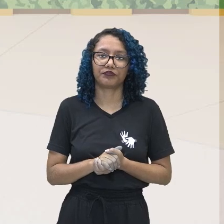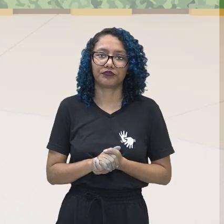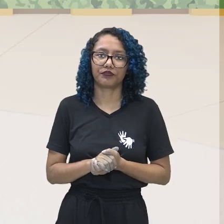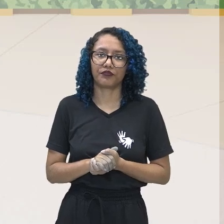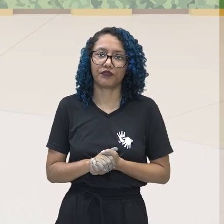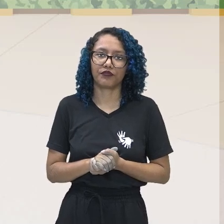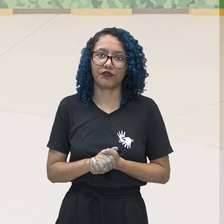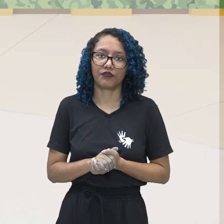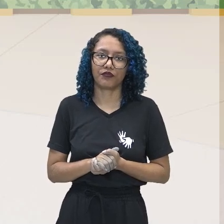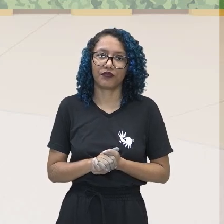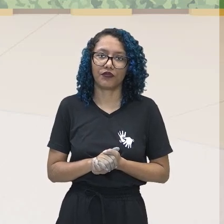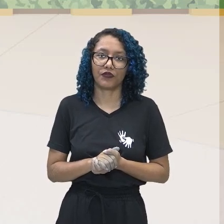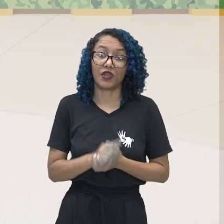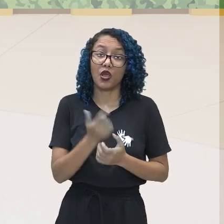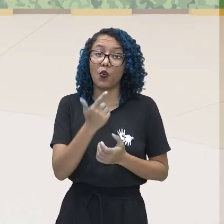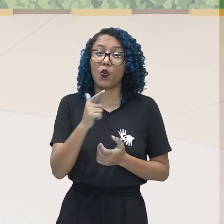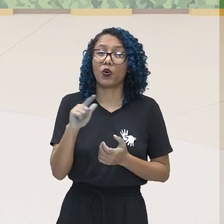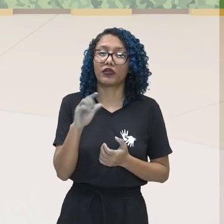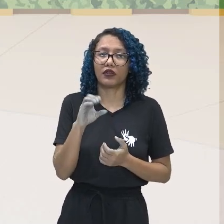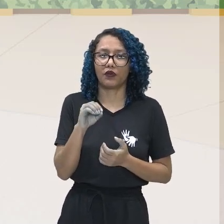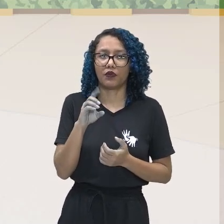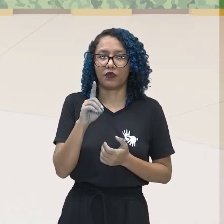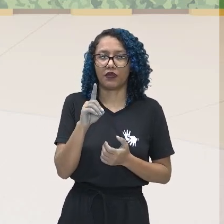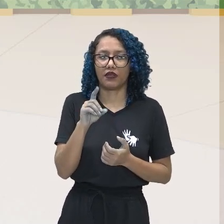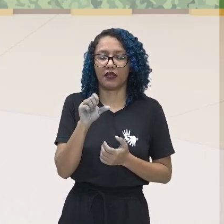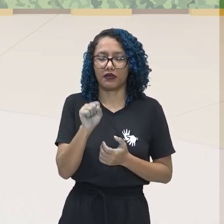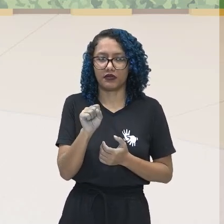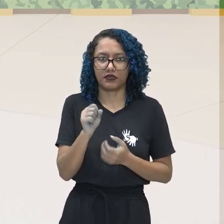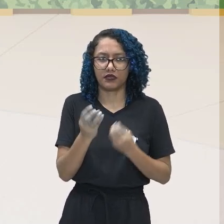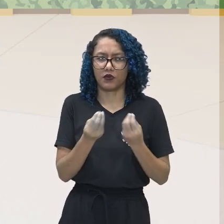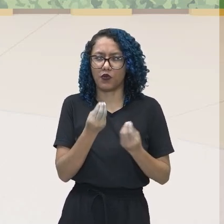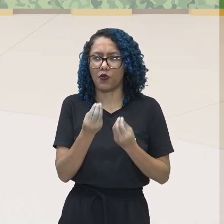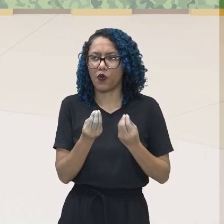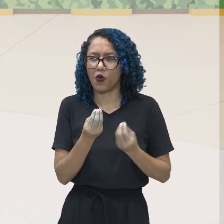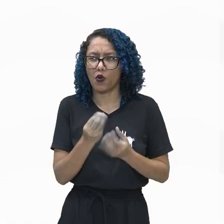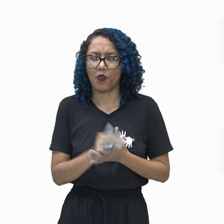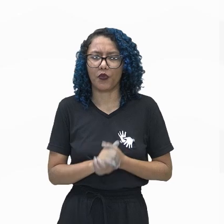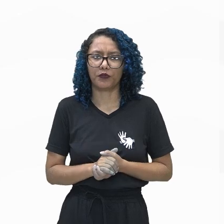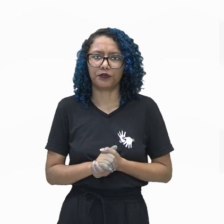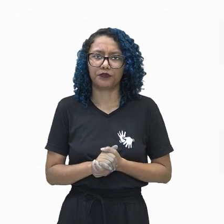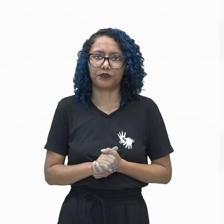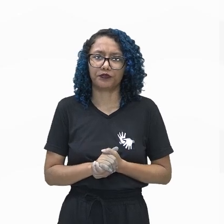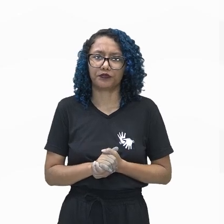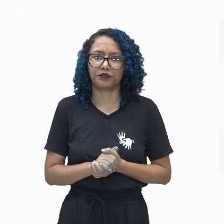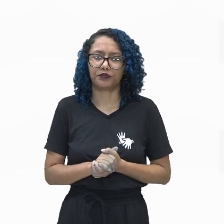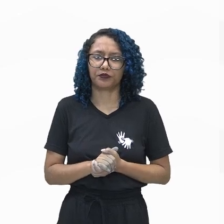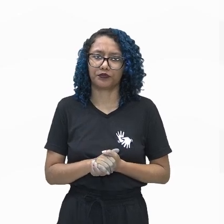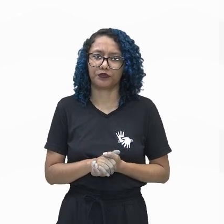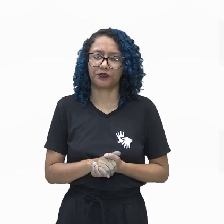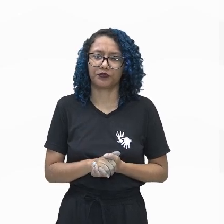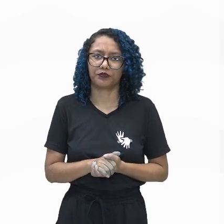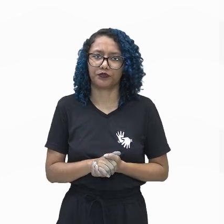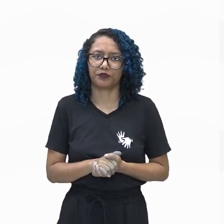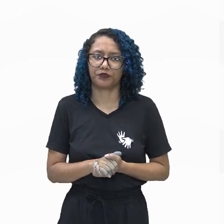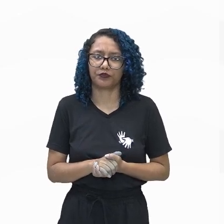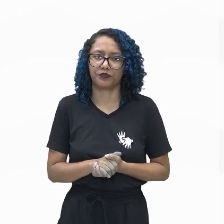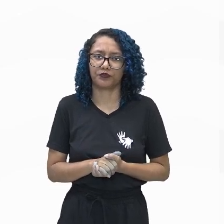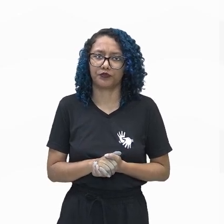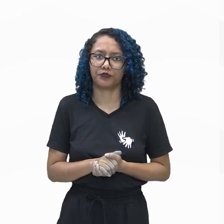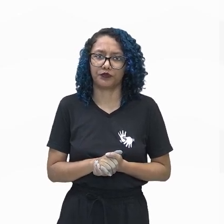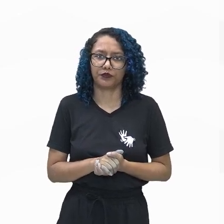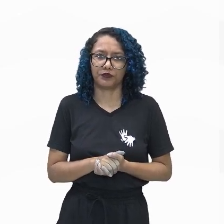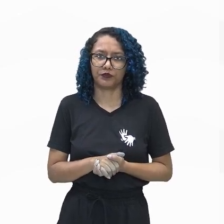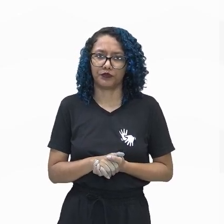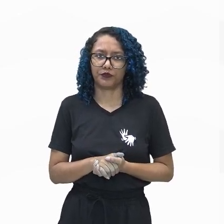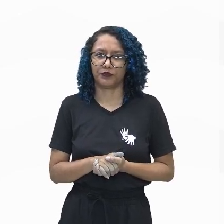é essa ODS, esse objetivo de desenvolvimento sustentável, né? Nós estamos falando aí